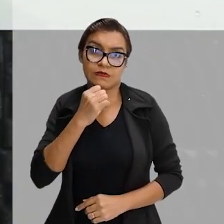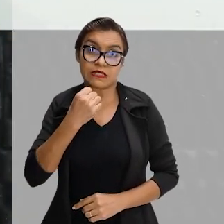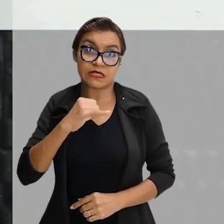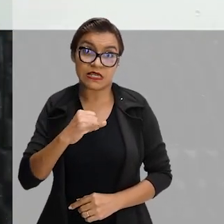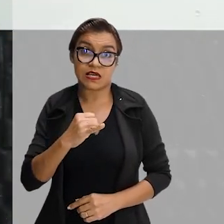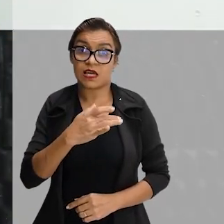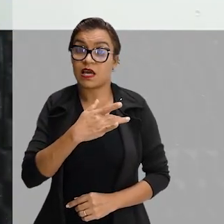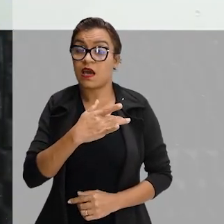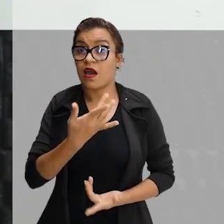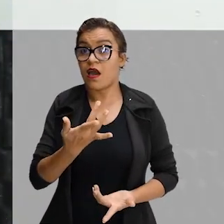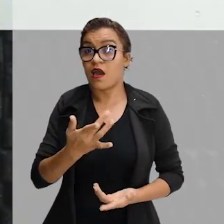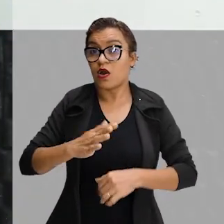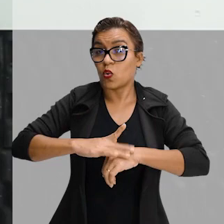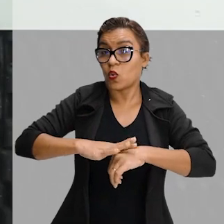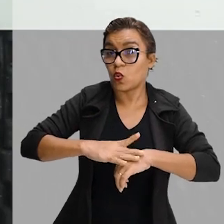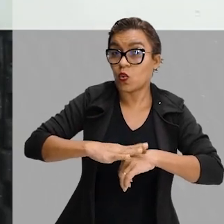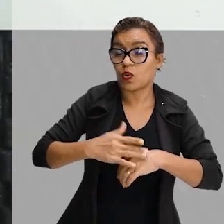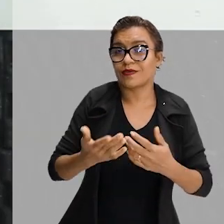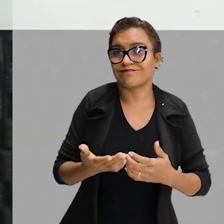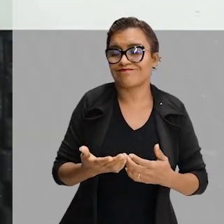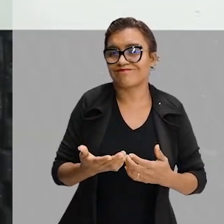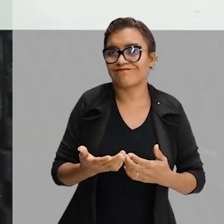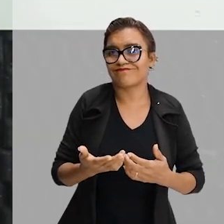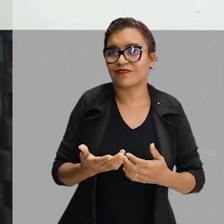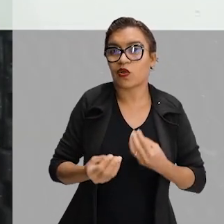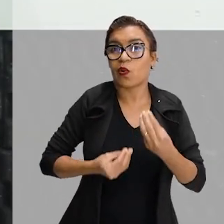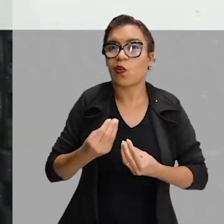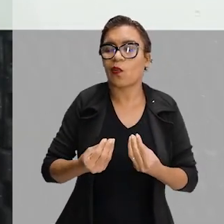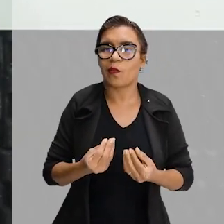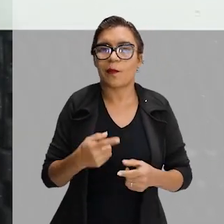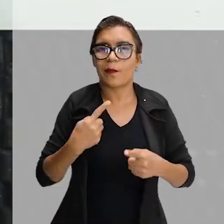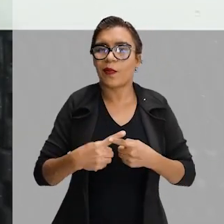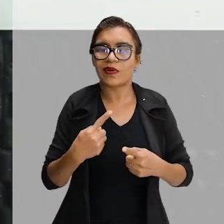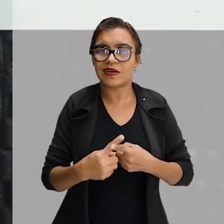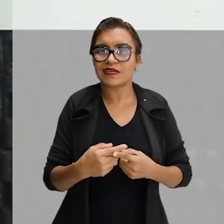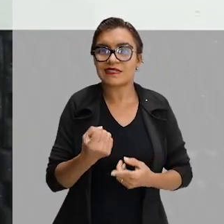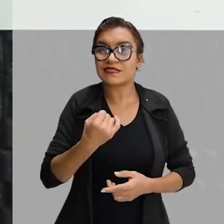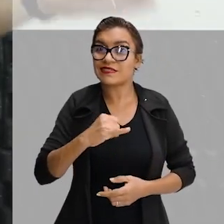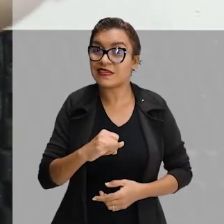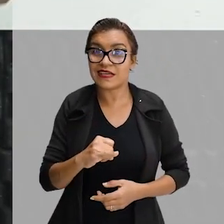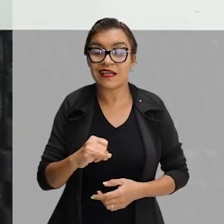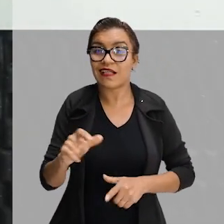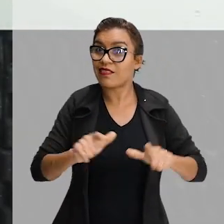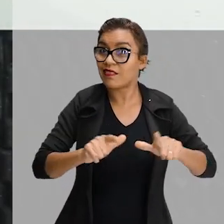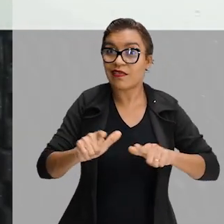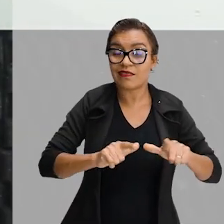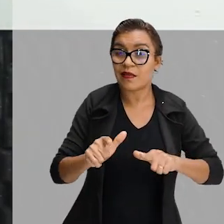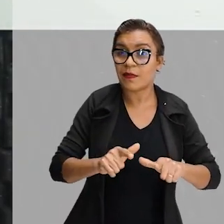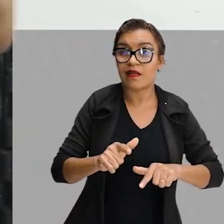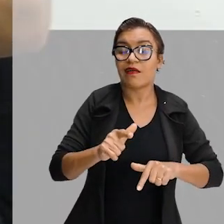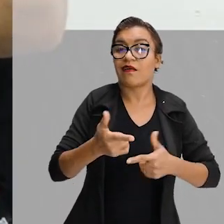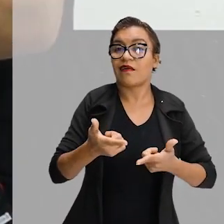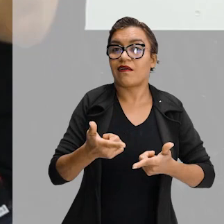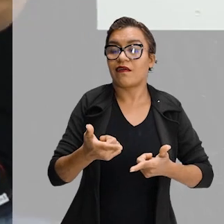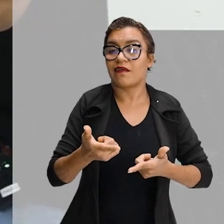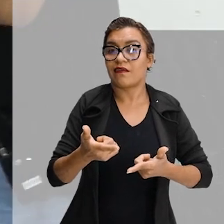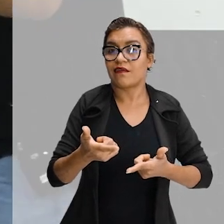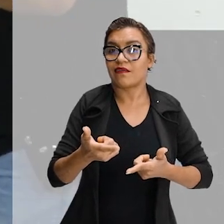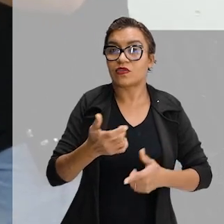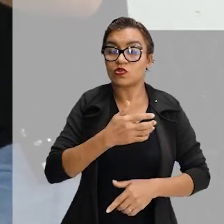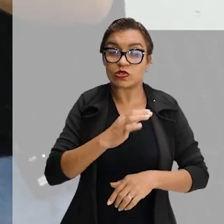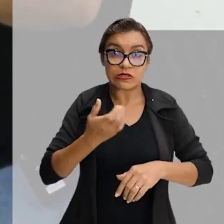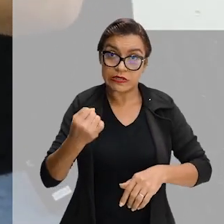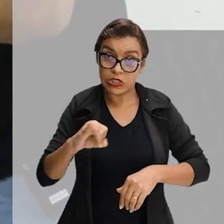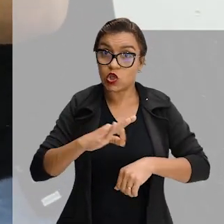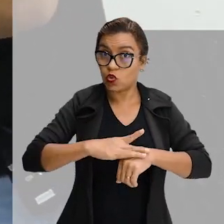adoecer significa não trabalhar. Não trabalhar significa não receber. E não receber significa, muitas vezes, passar fome. Só para você ter